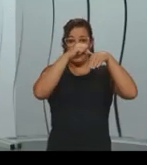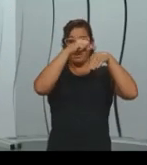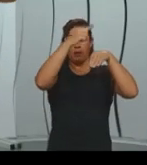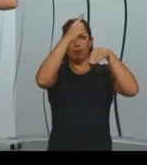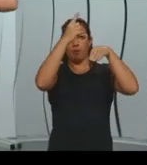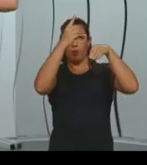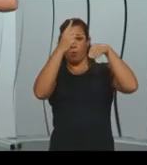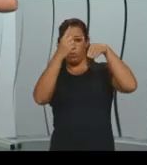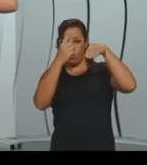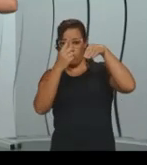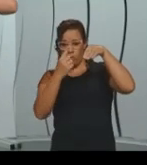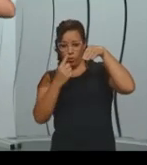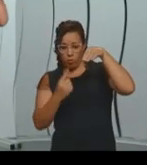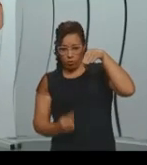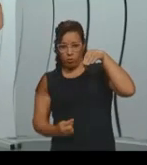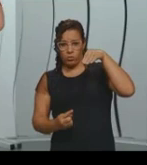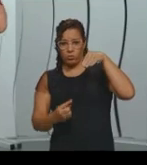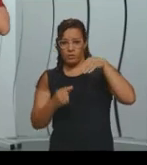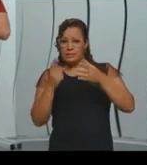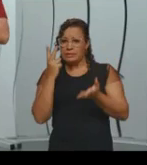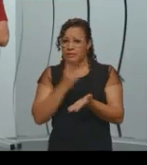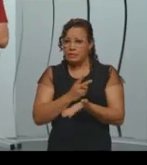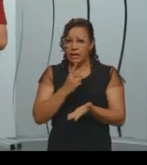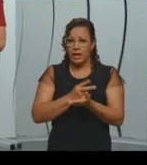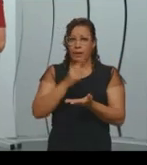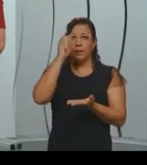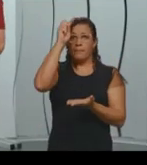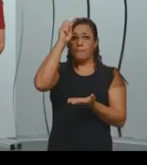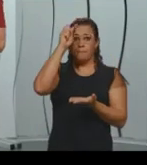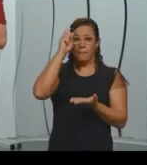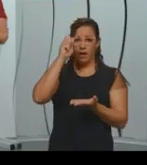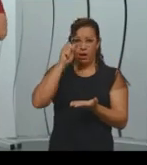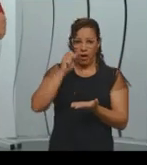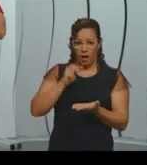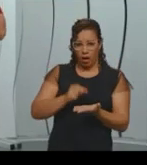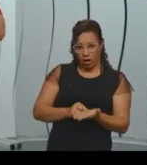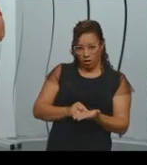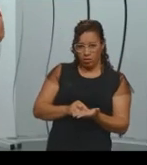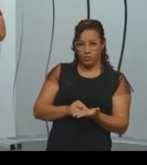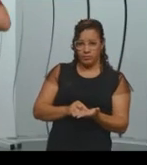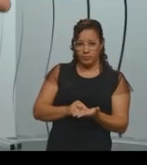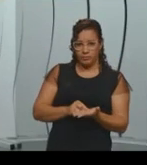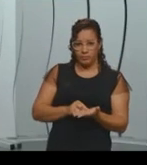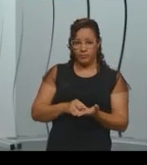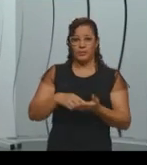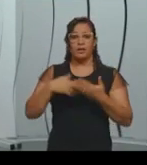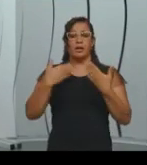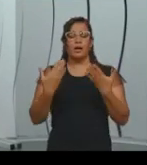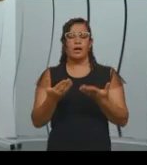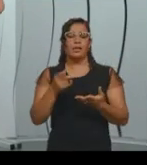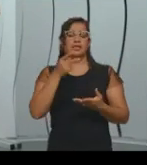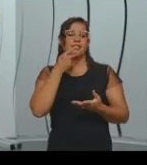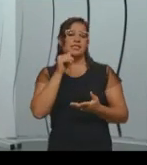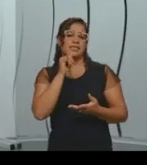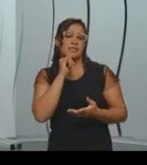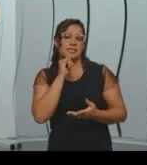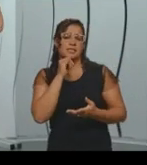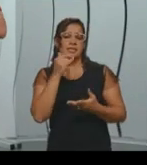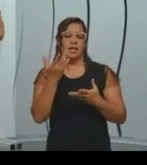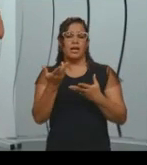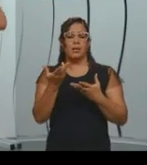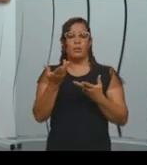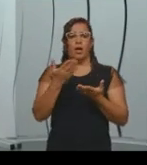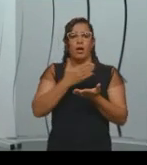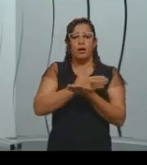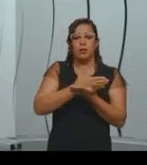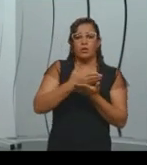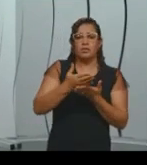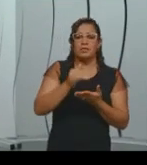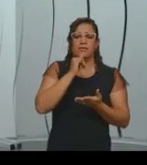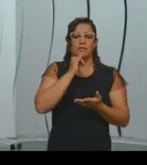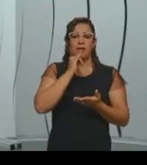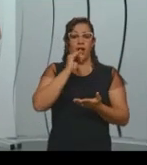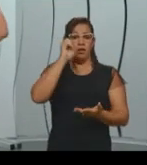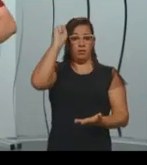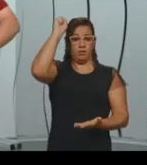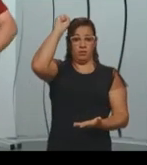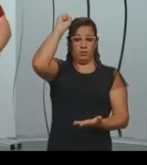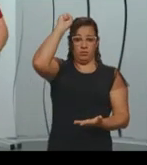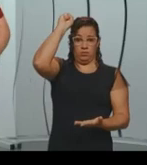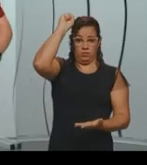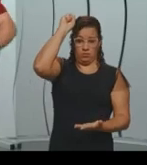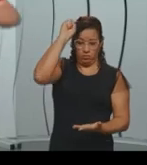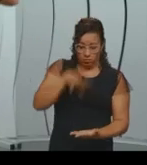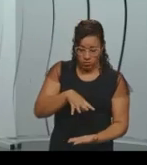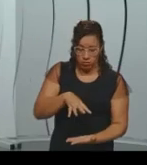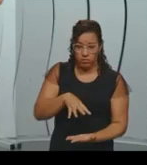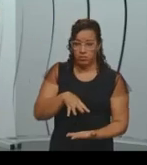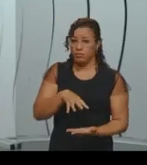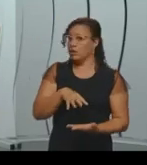um objeto e ele cai. Outra coisa, percebam que eu falei de velocidade inicial nula, então também não vale você fazer isso aqui, ó. Se eu jogo